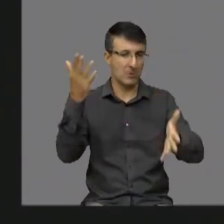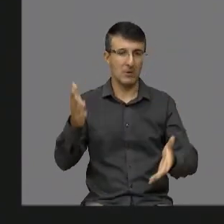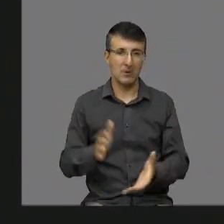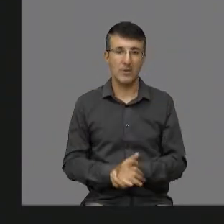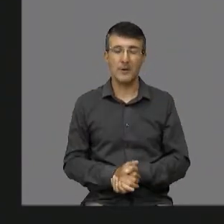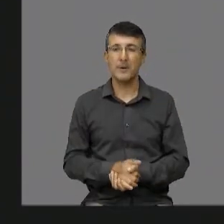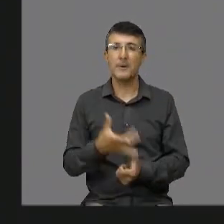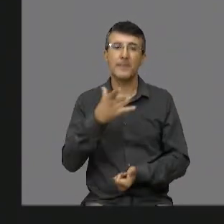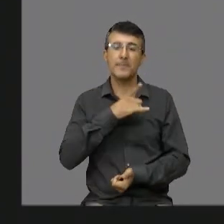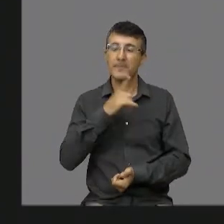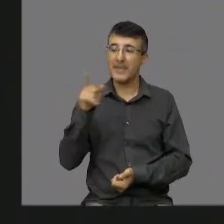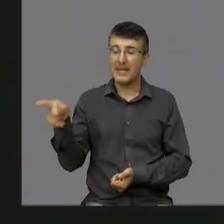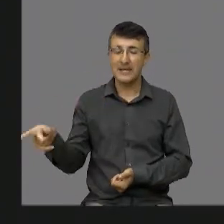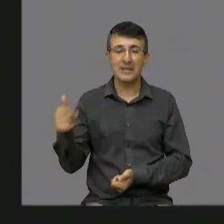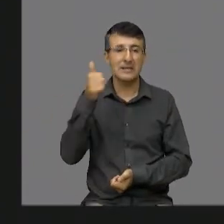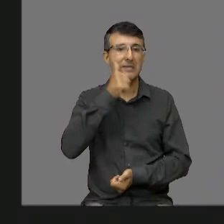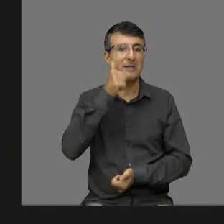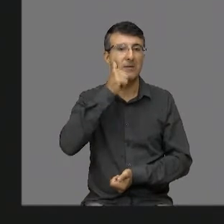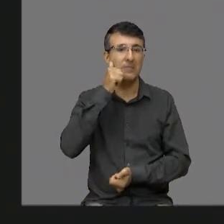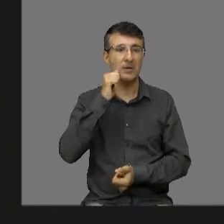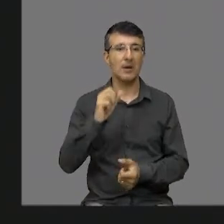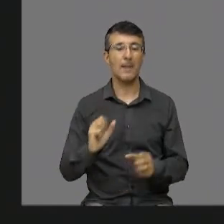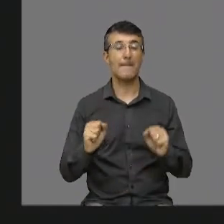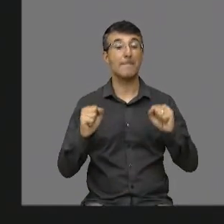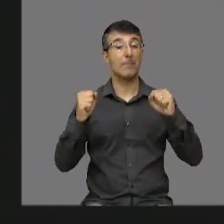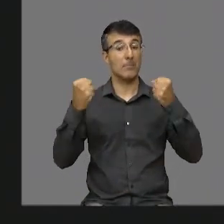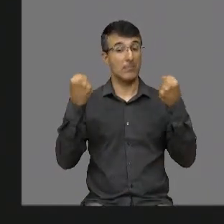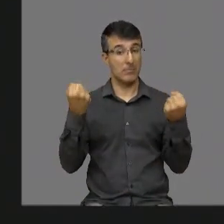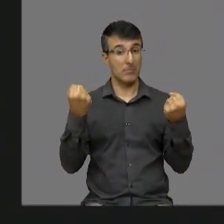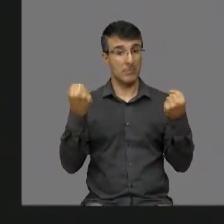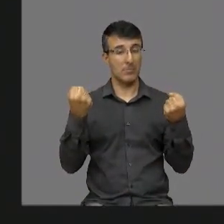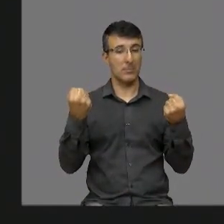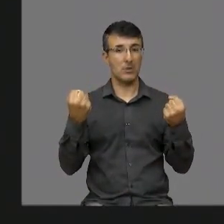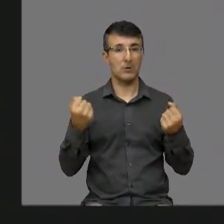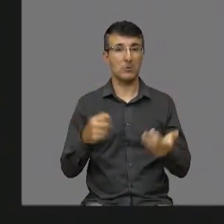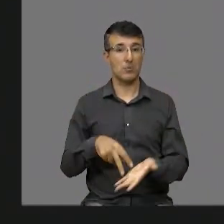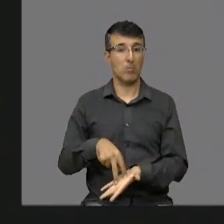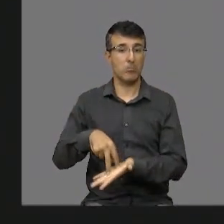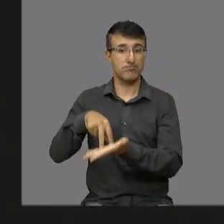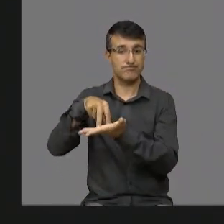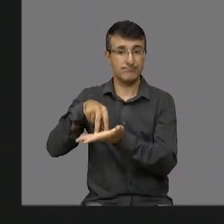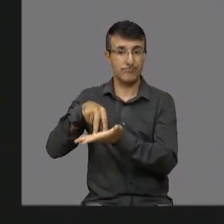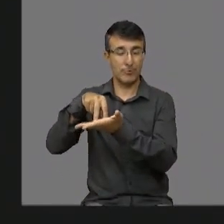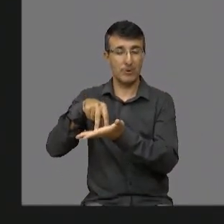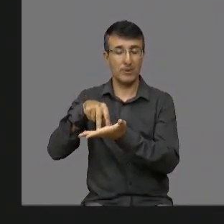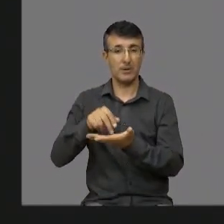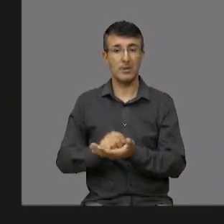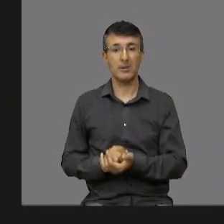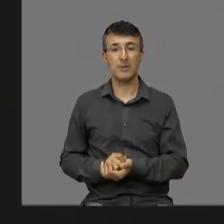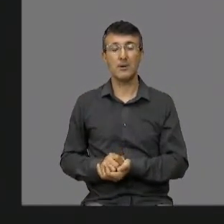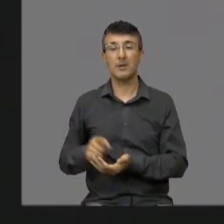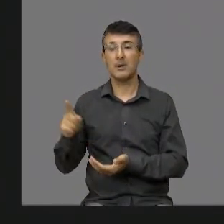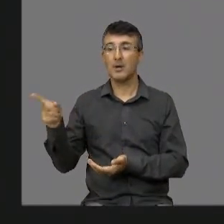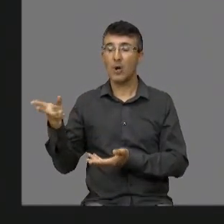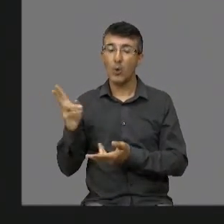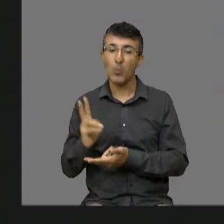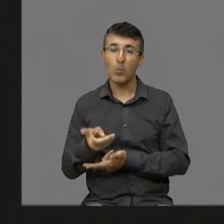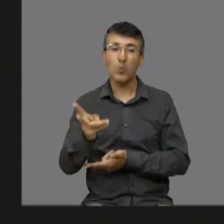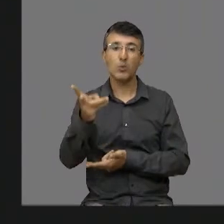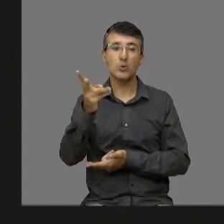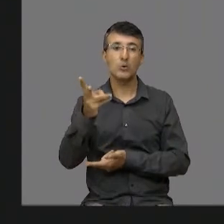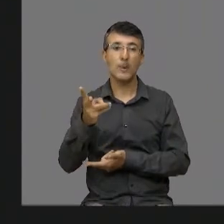mais fortalecida para continuar denunciando e pedindo, buscando a sua medida protetiva. Não sei se